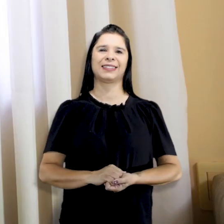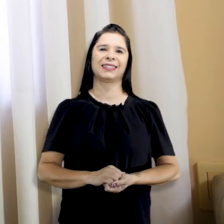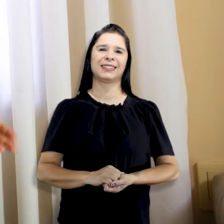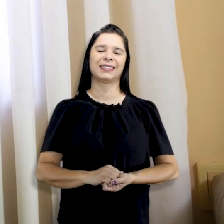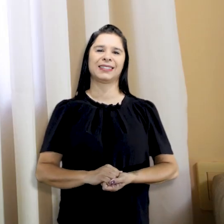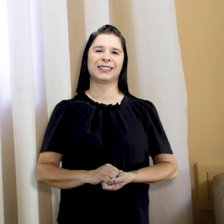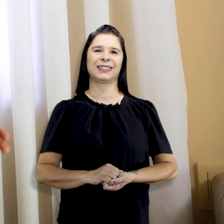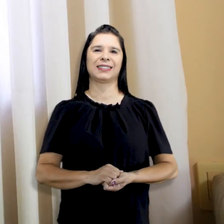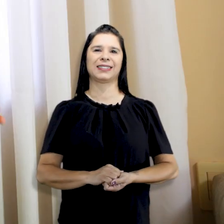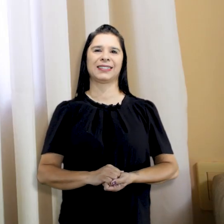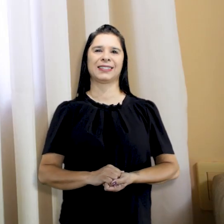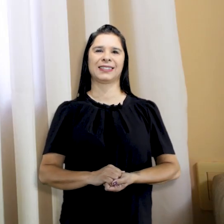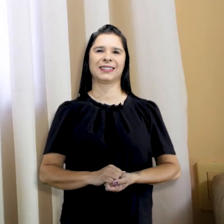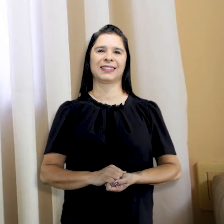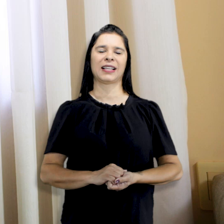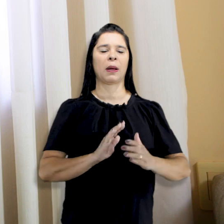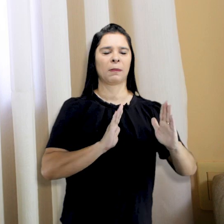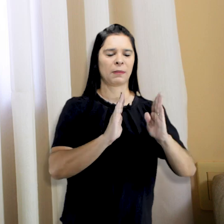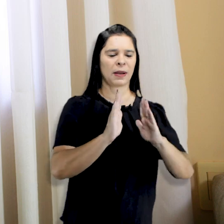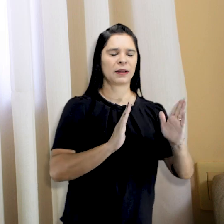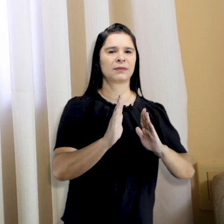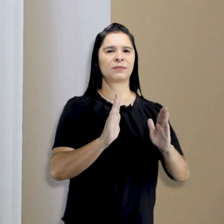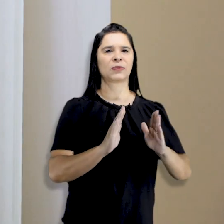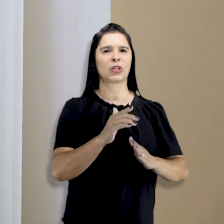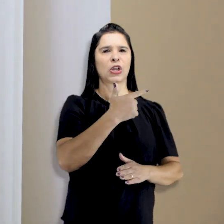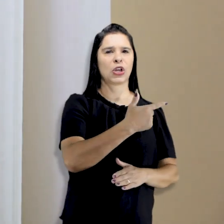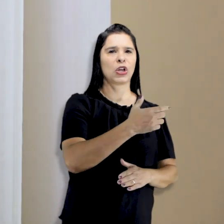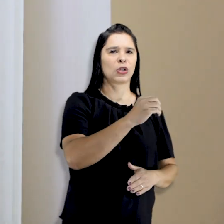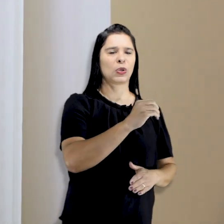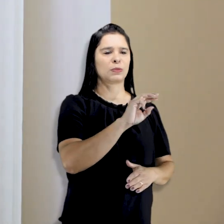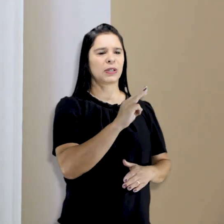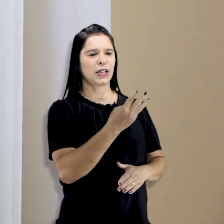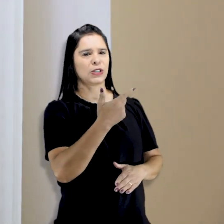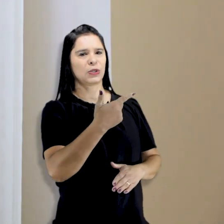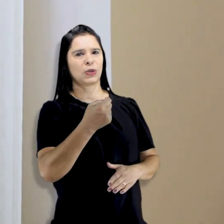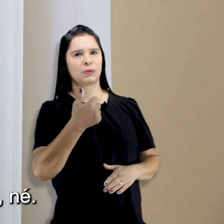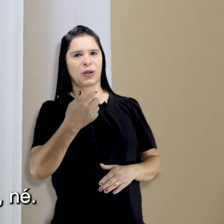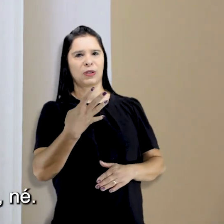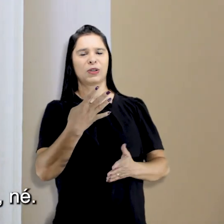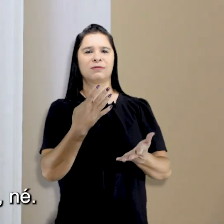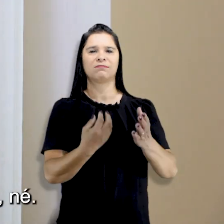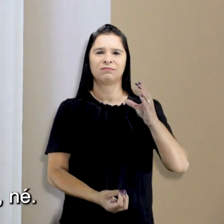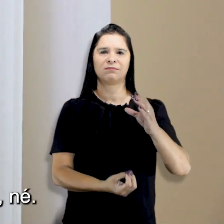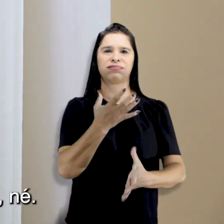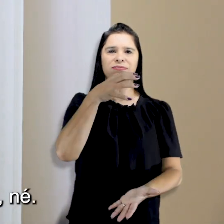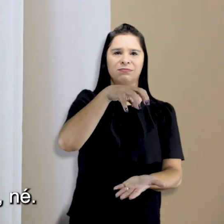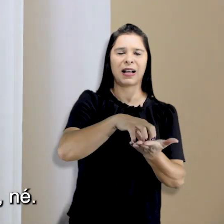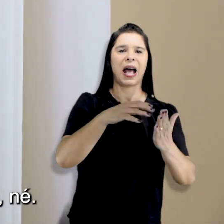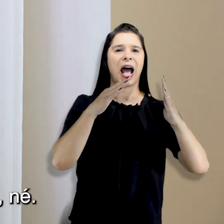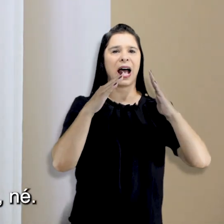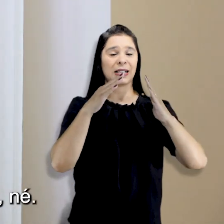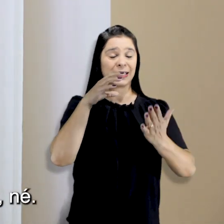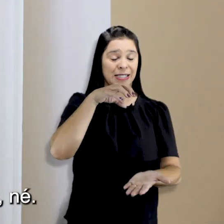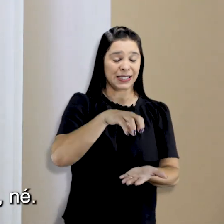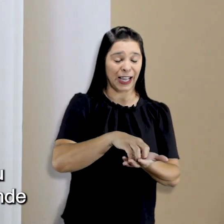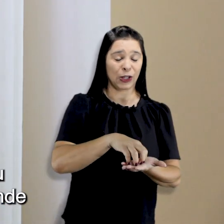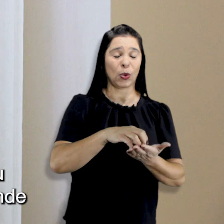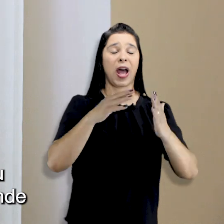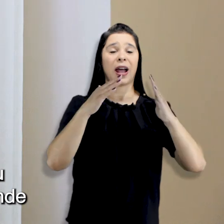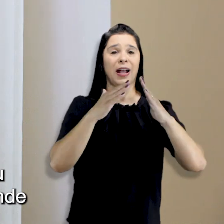No período entre 2013 e 2014, nós implantamos o Centro Cultural Casa do Engenheiro,